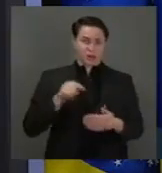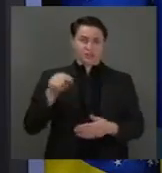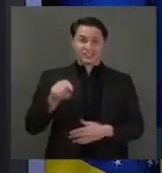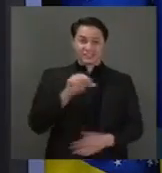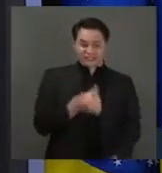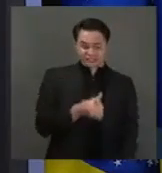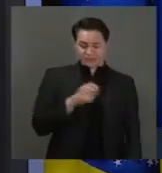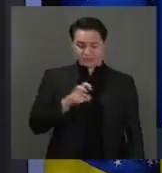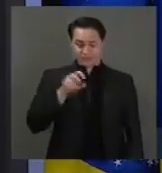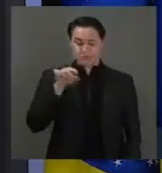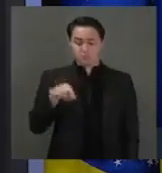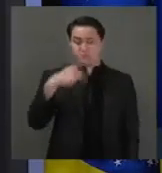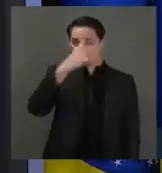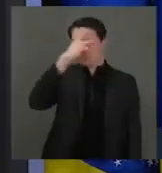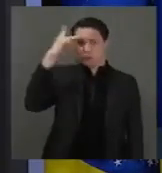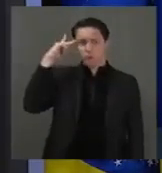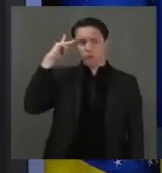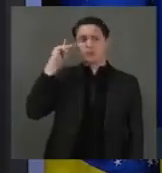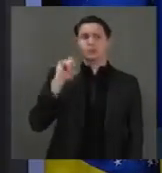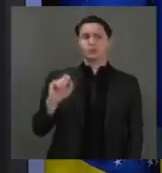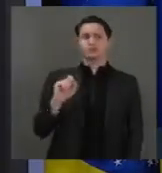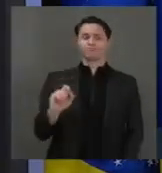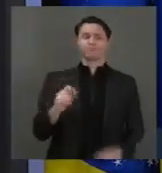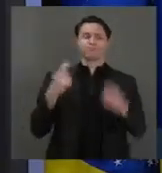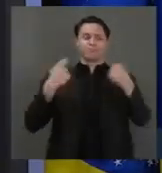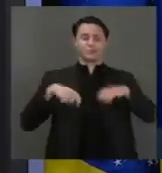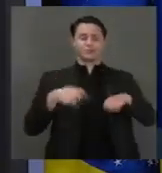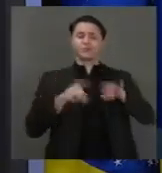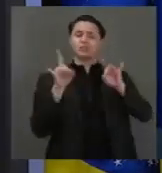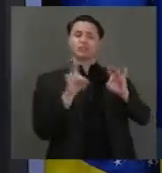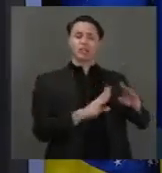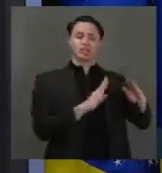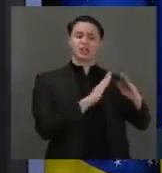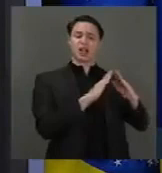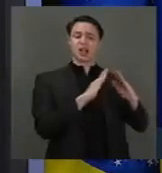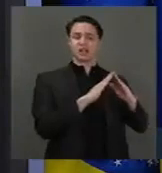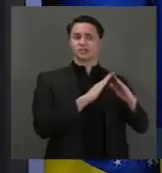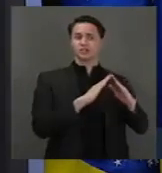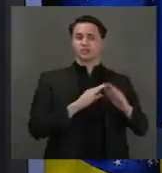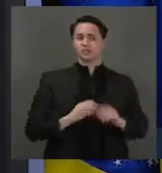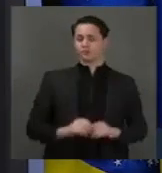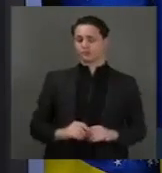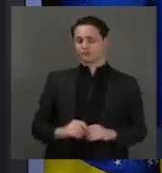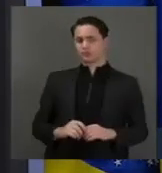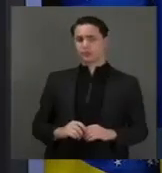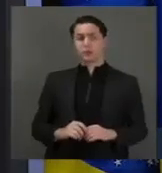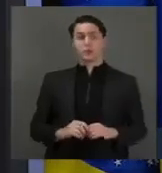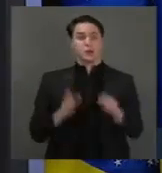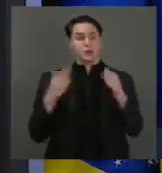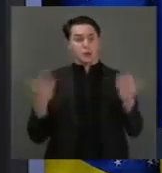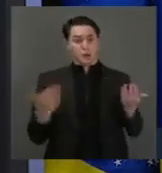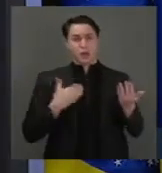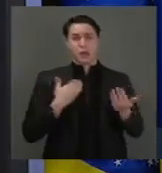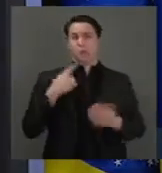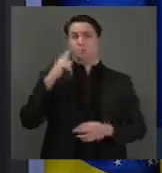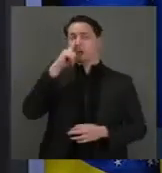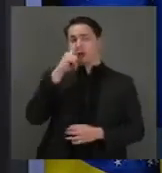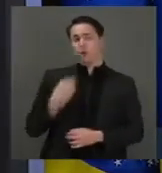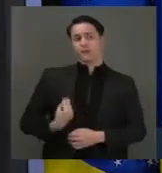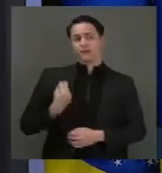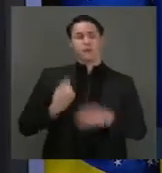mil pessoas tiveram que abandonar as suas casas. Risco de vida. É preciso